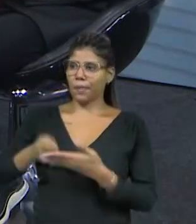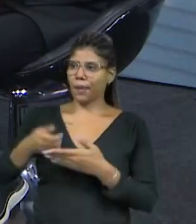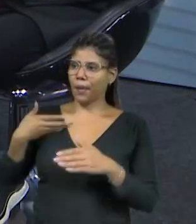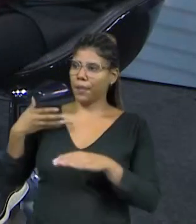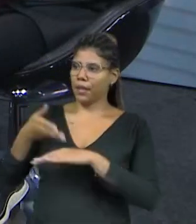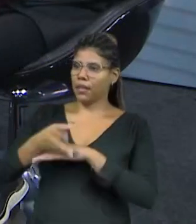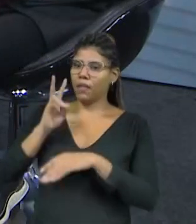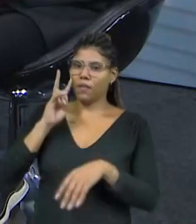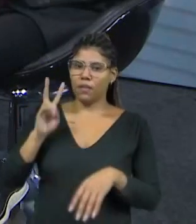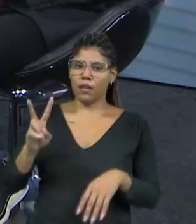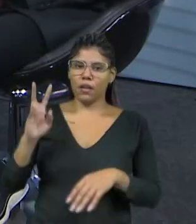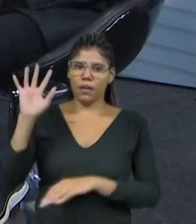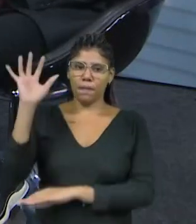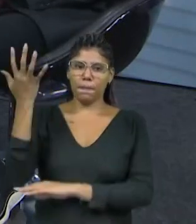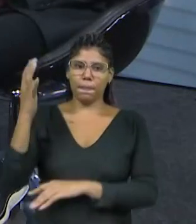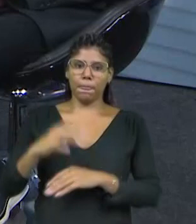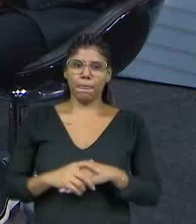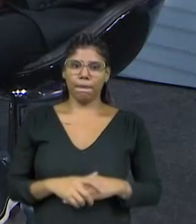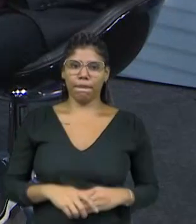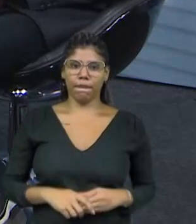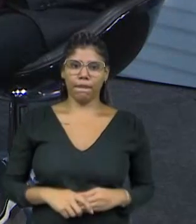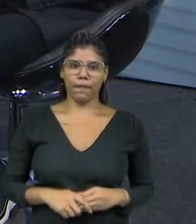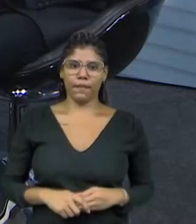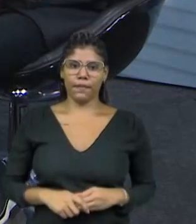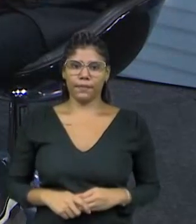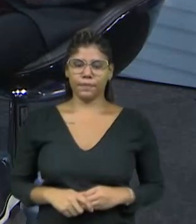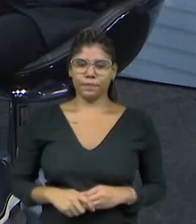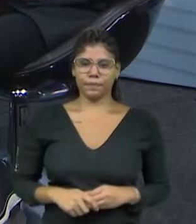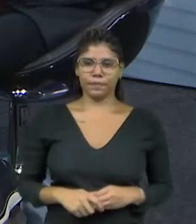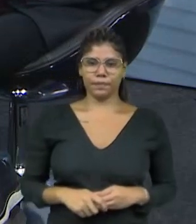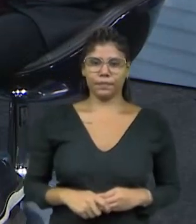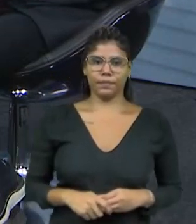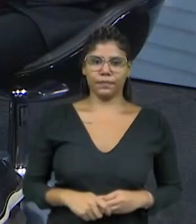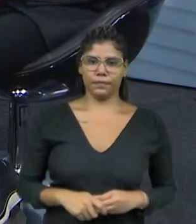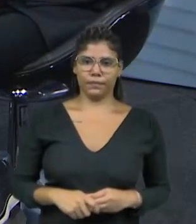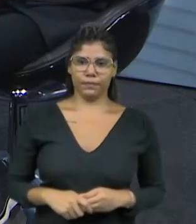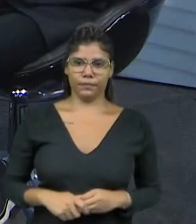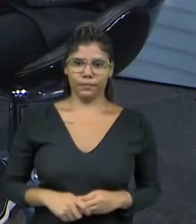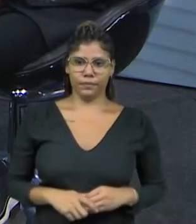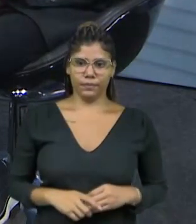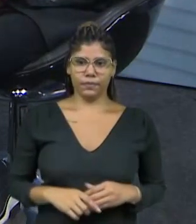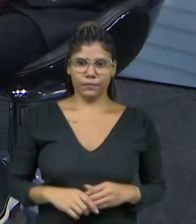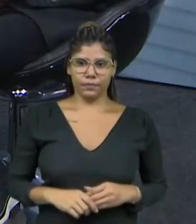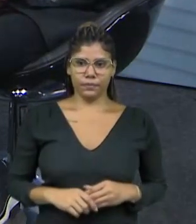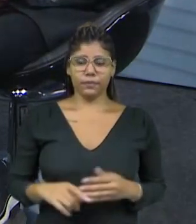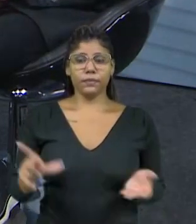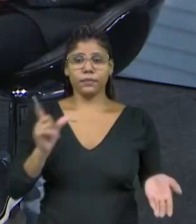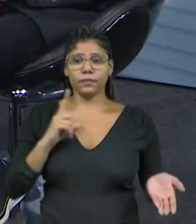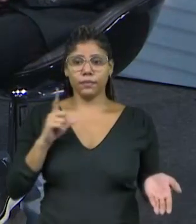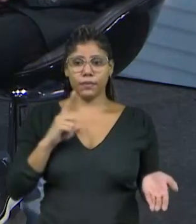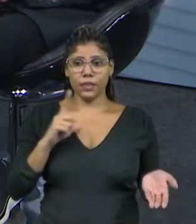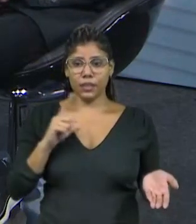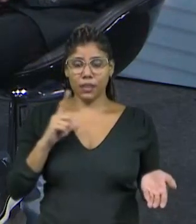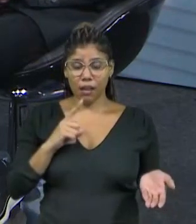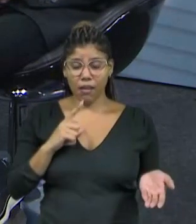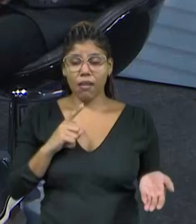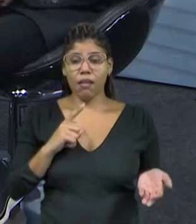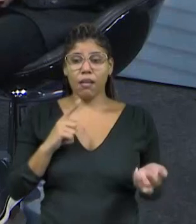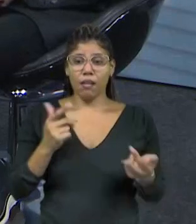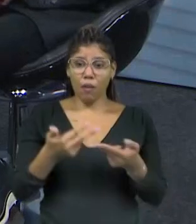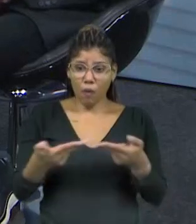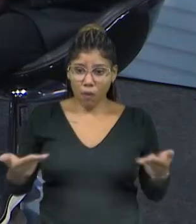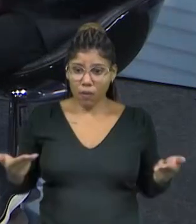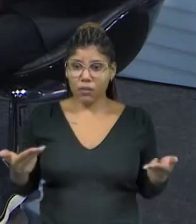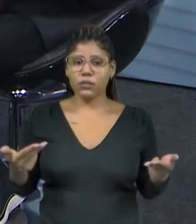tô aqui. Reconhecido pela ONU no Hemisfério Sul. Pois é. Então, recebeu então esse... Nós temos esses